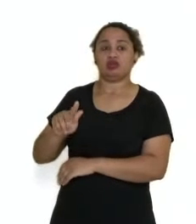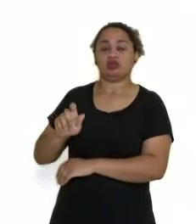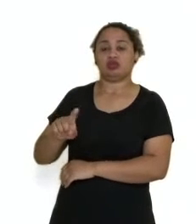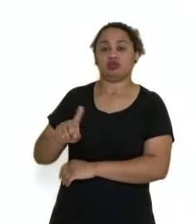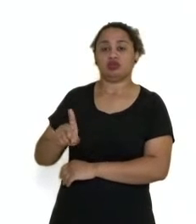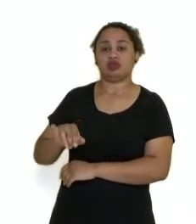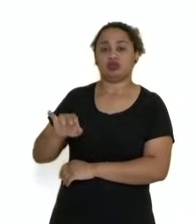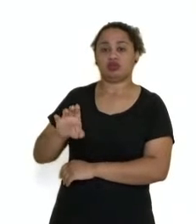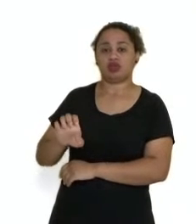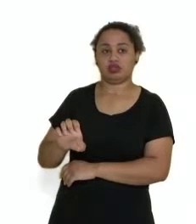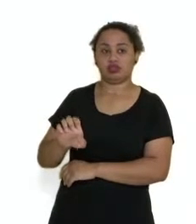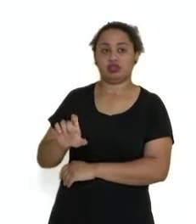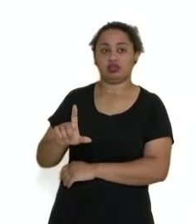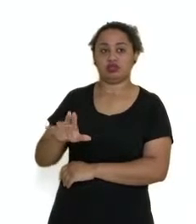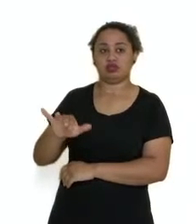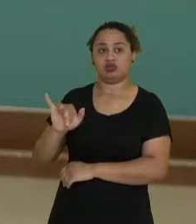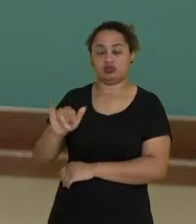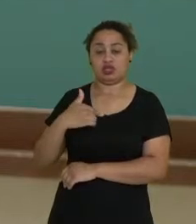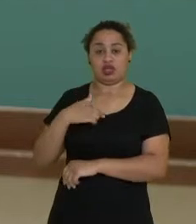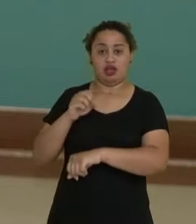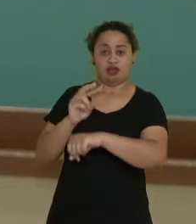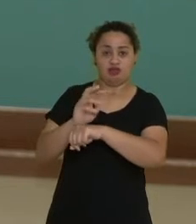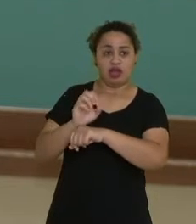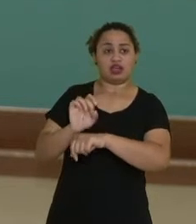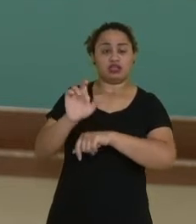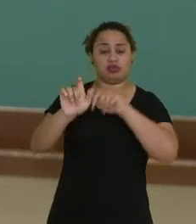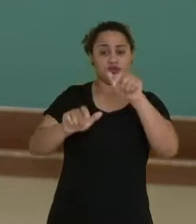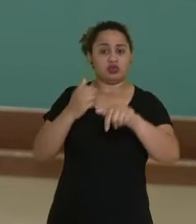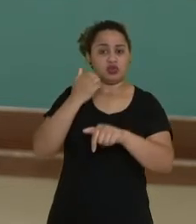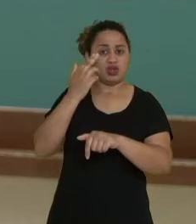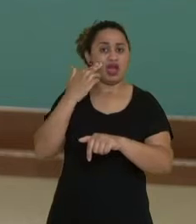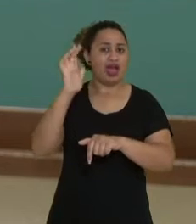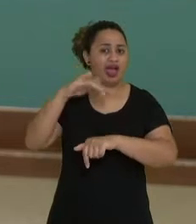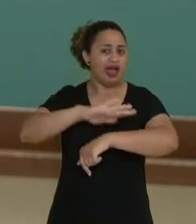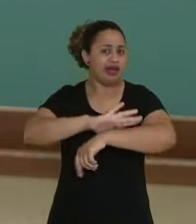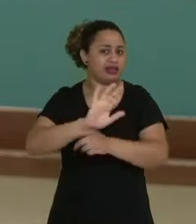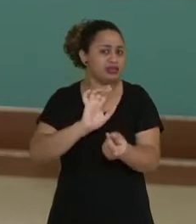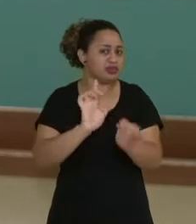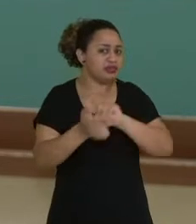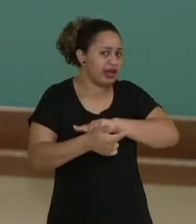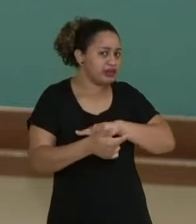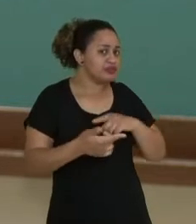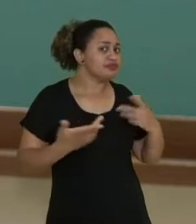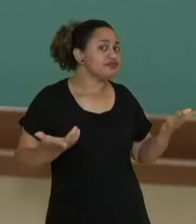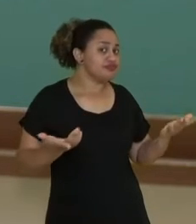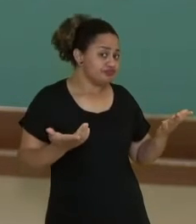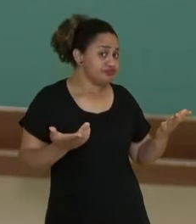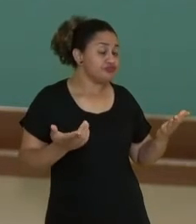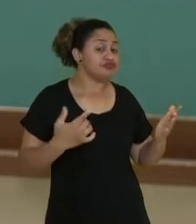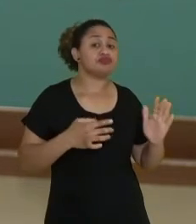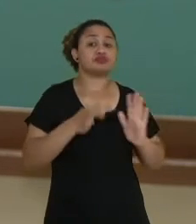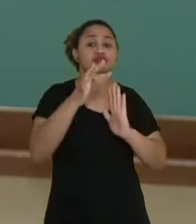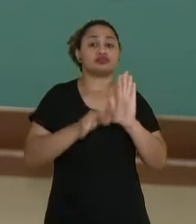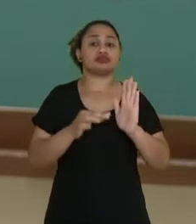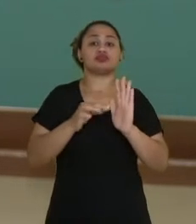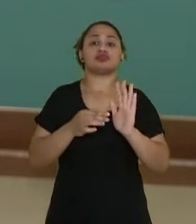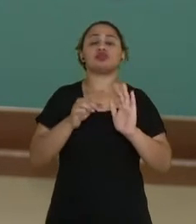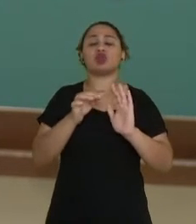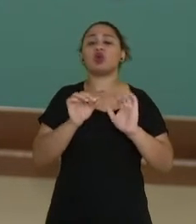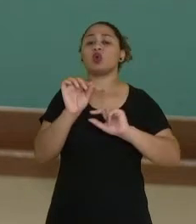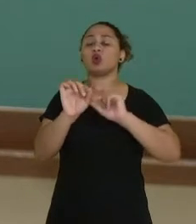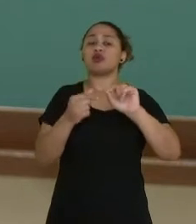vaga só para negros racismo reverso e o texto da reportagem né Então o texto da